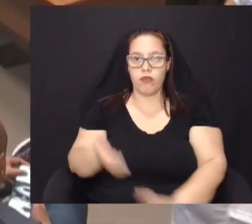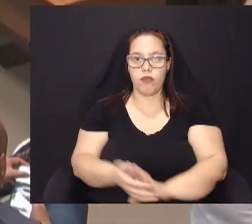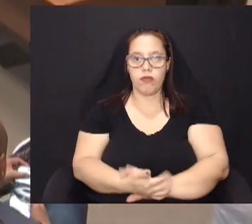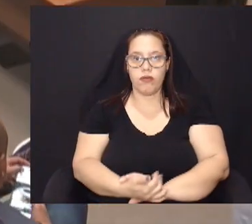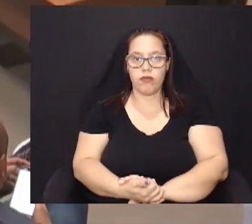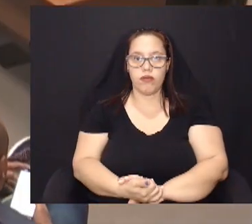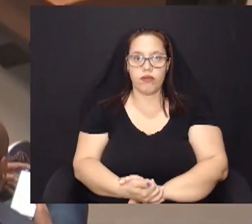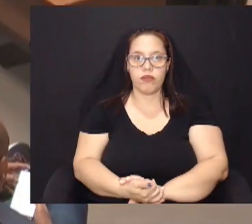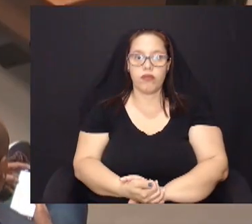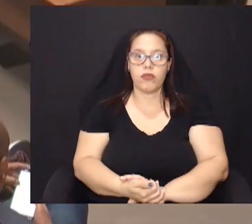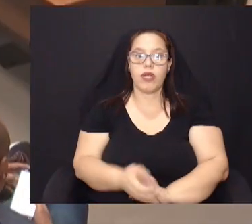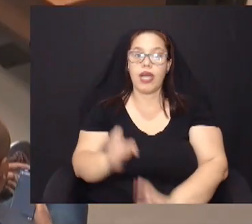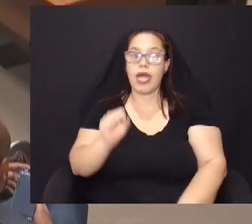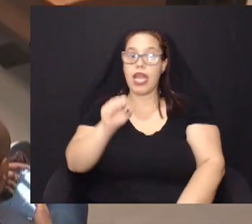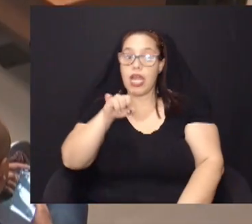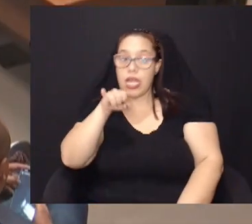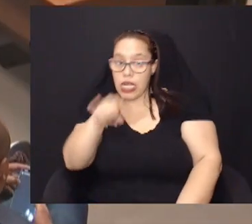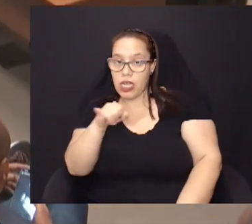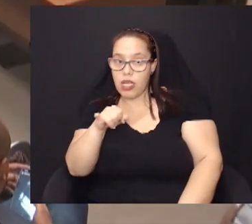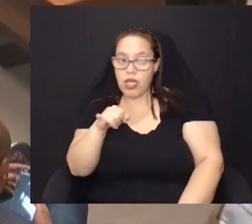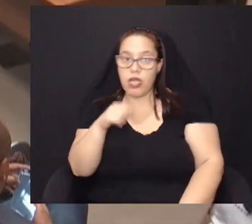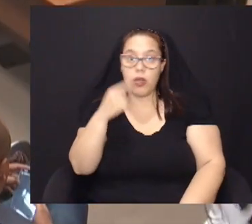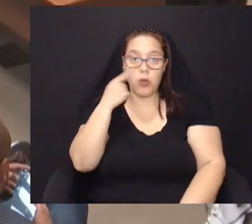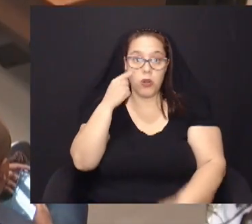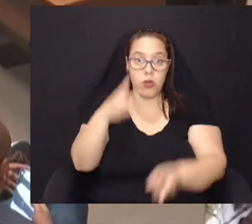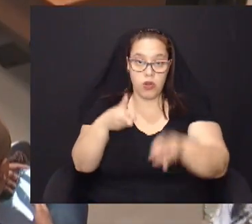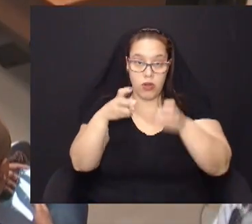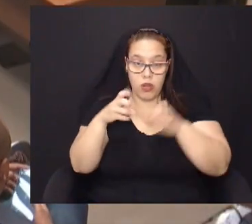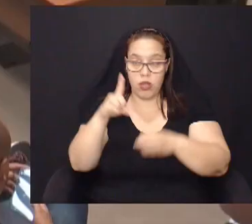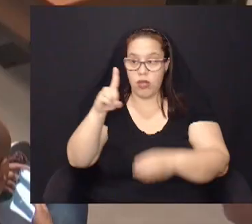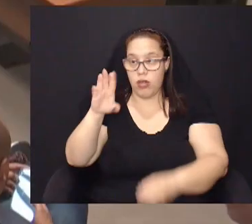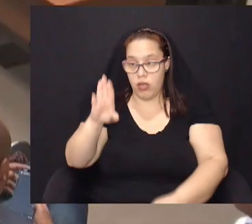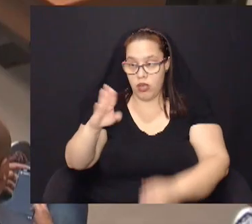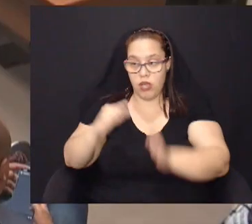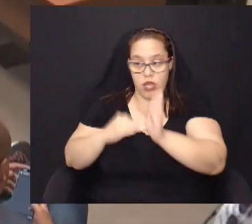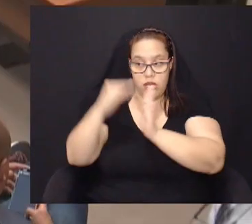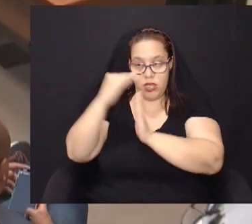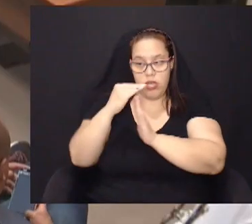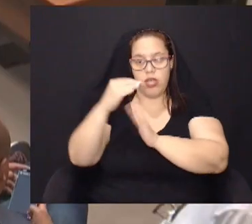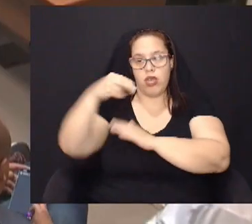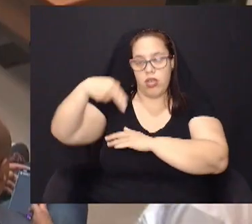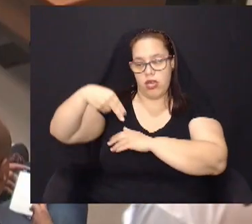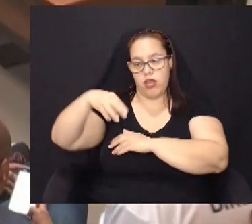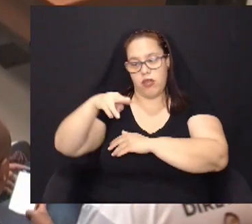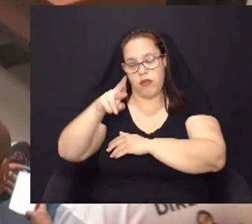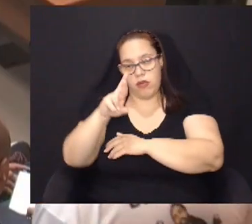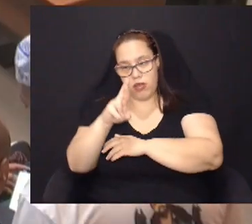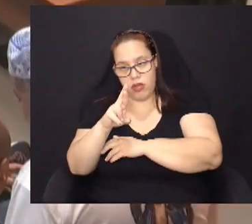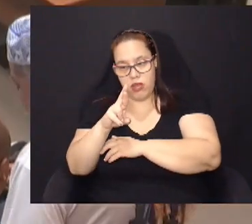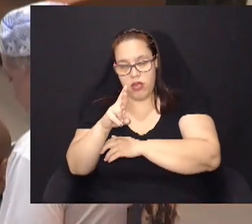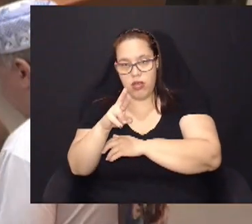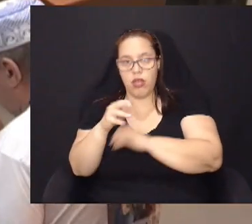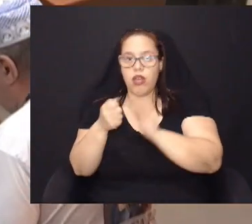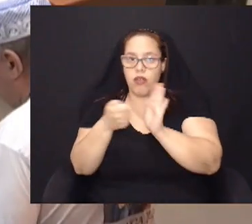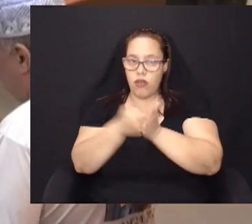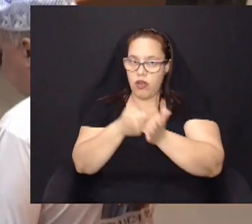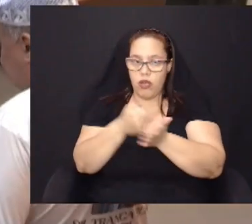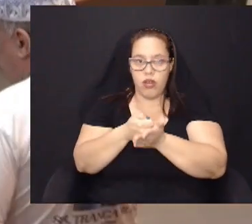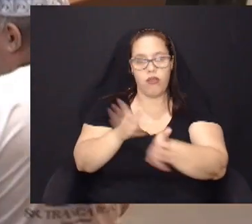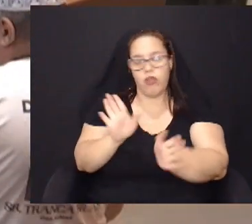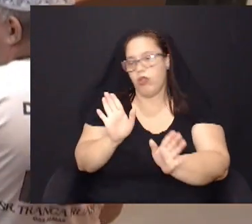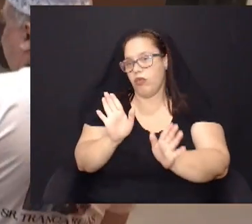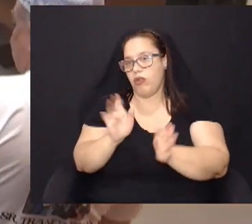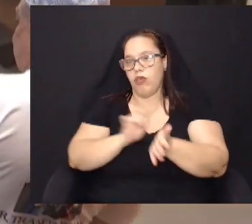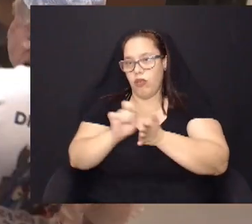a guarda for lá e medir e detectar os decibéis acima do que a NBR autoriza, ele vai intimar e vai autuar. Porque, se